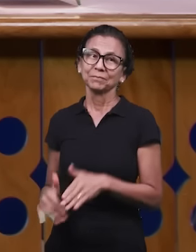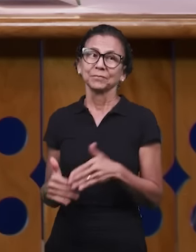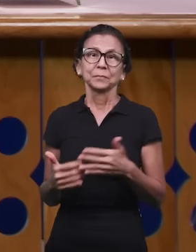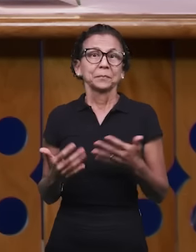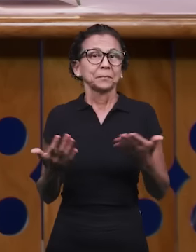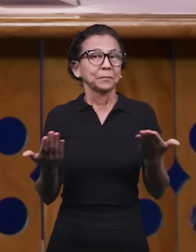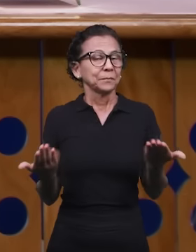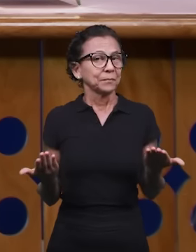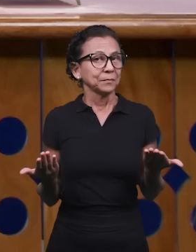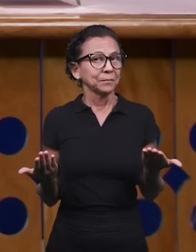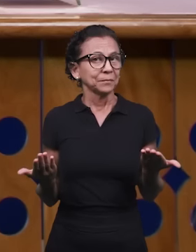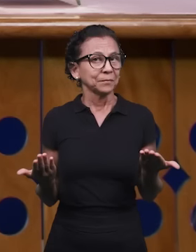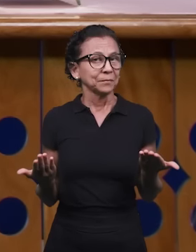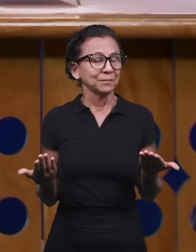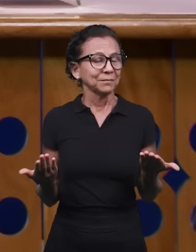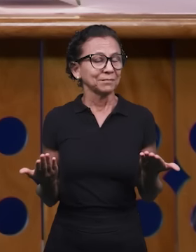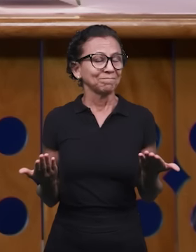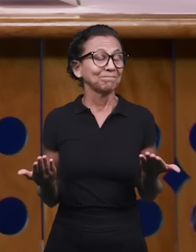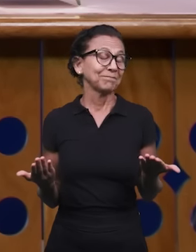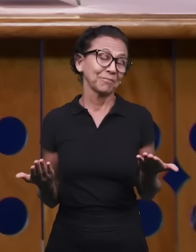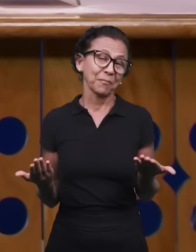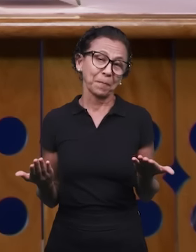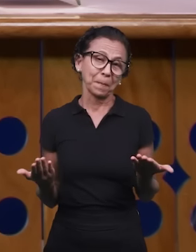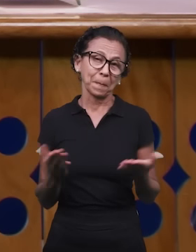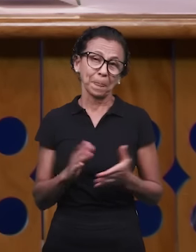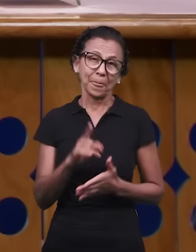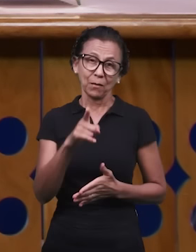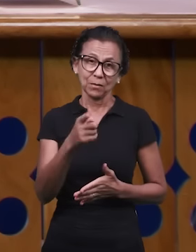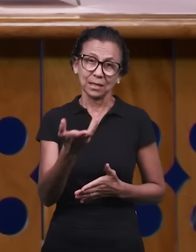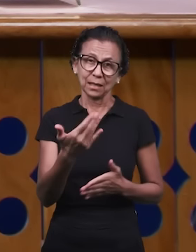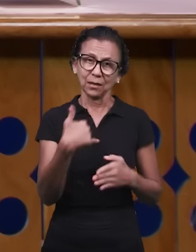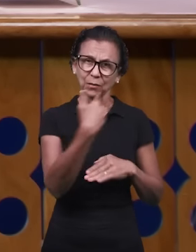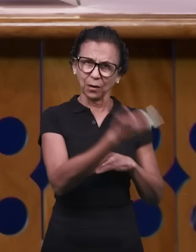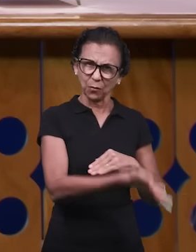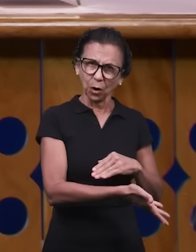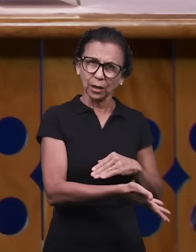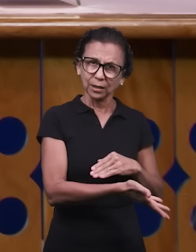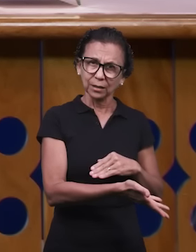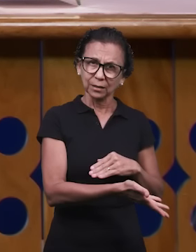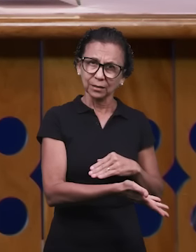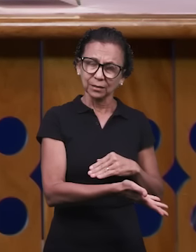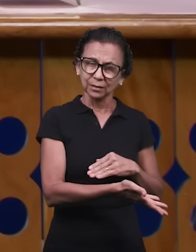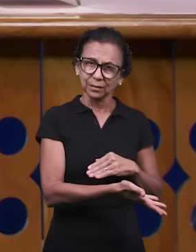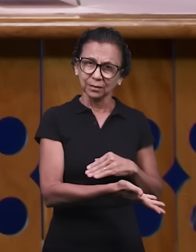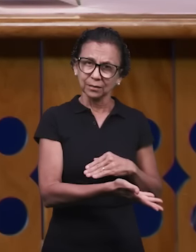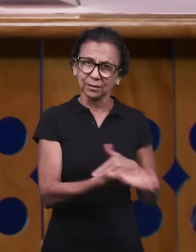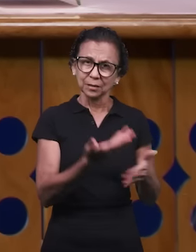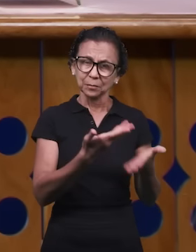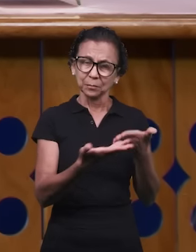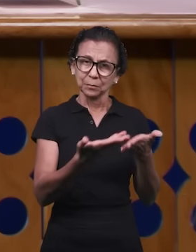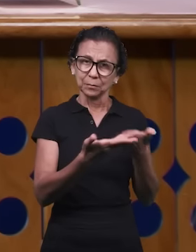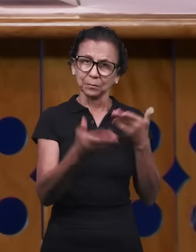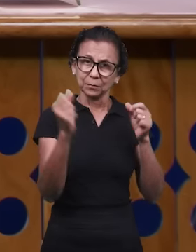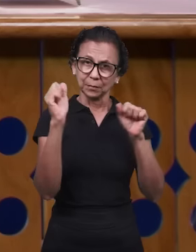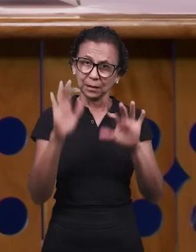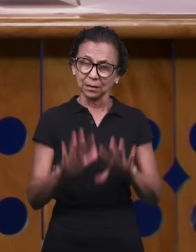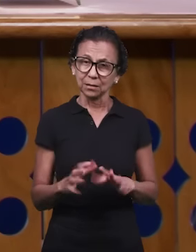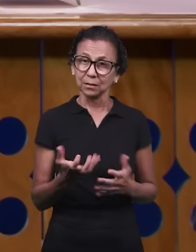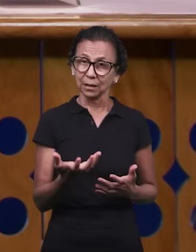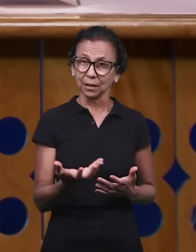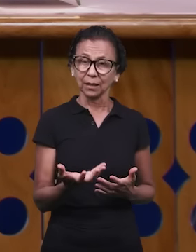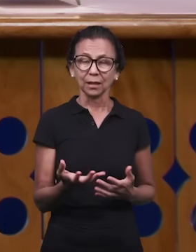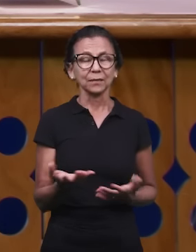Senhor fora da porta. Ele está batendo, Ele está chamando. A